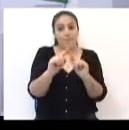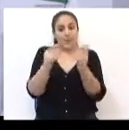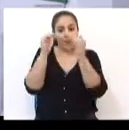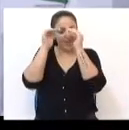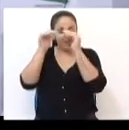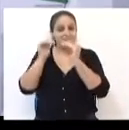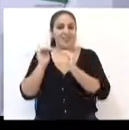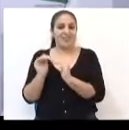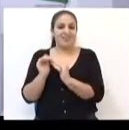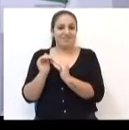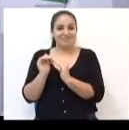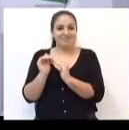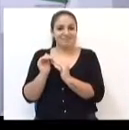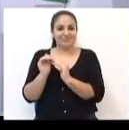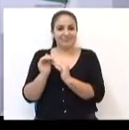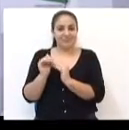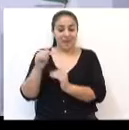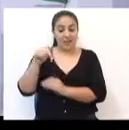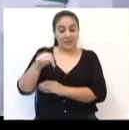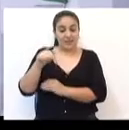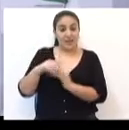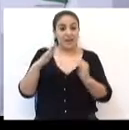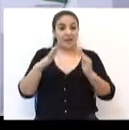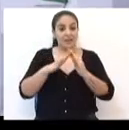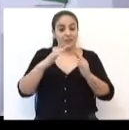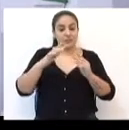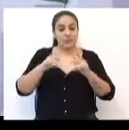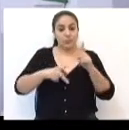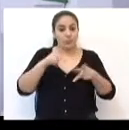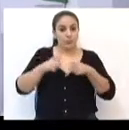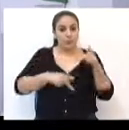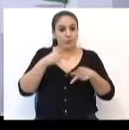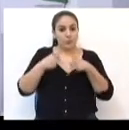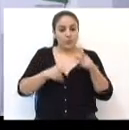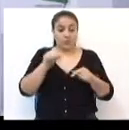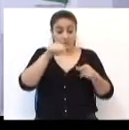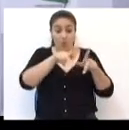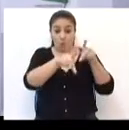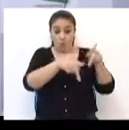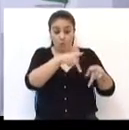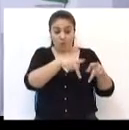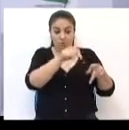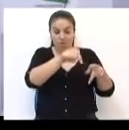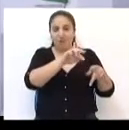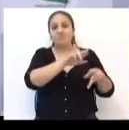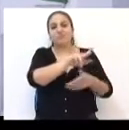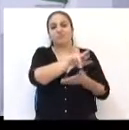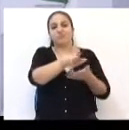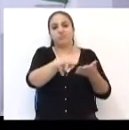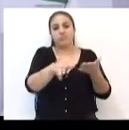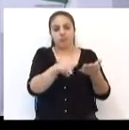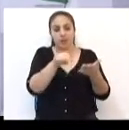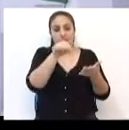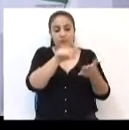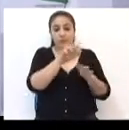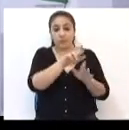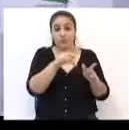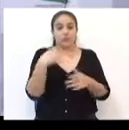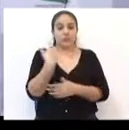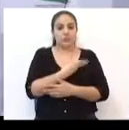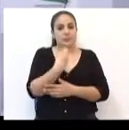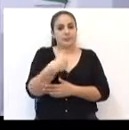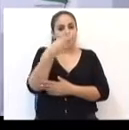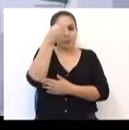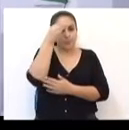respeitar. Esta casa é uma casa do povo e o povo é diverso. E essa diversidade a gente tem que compreender e tem que